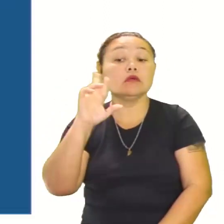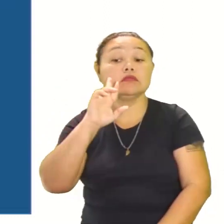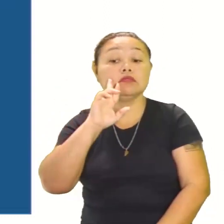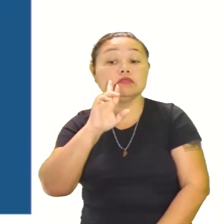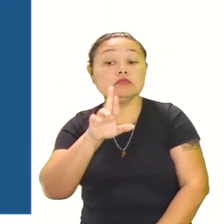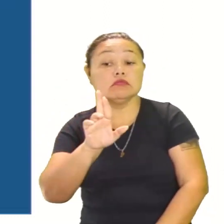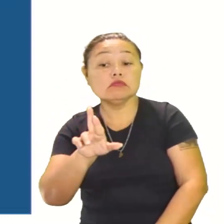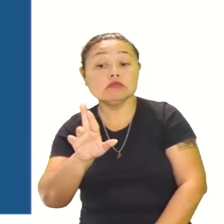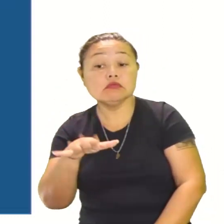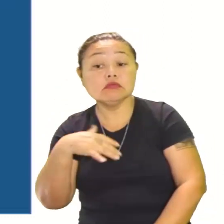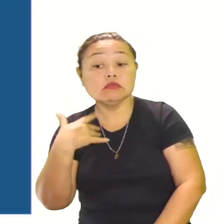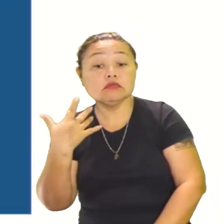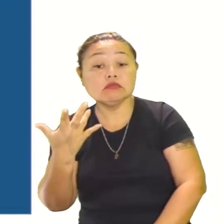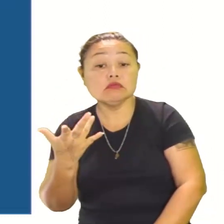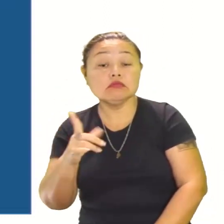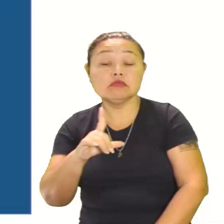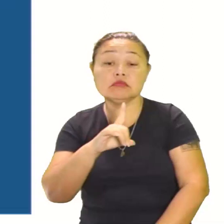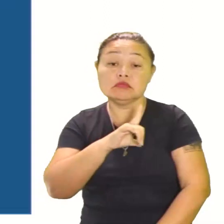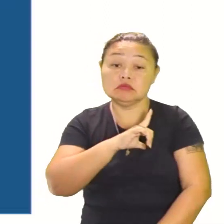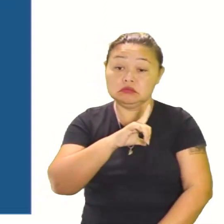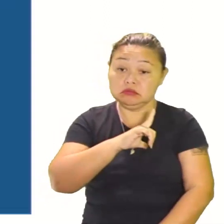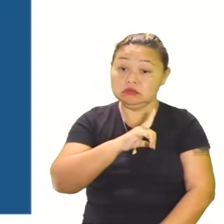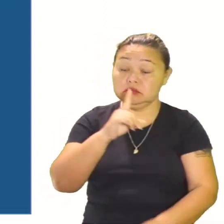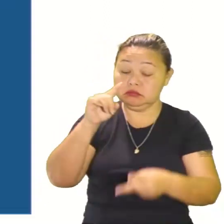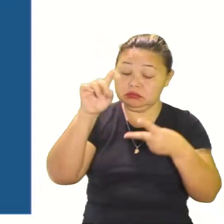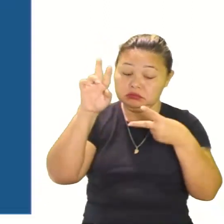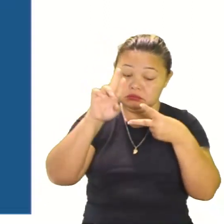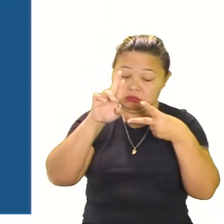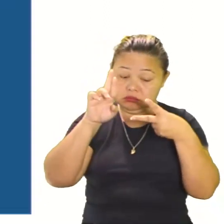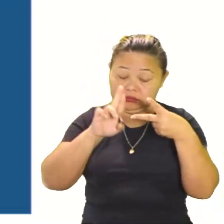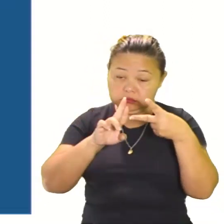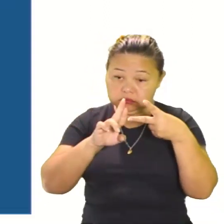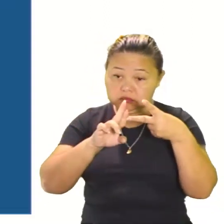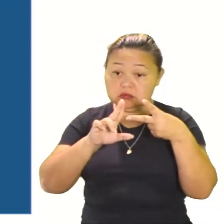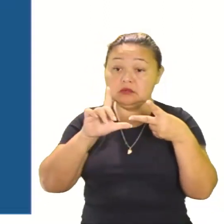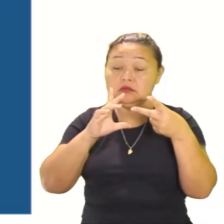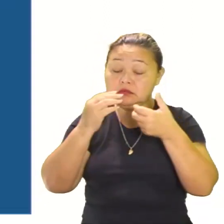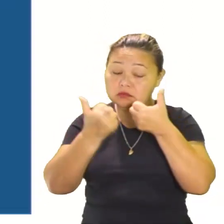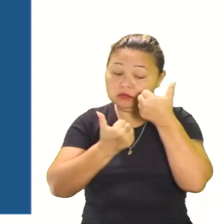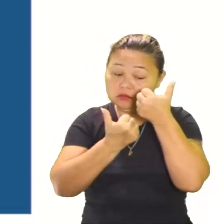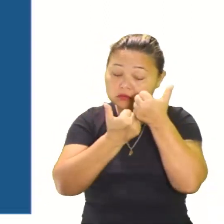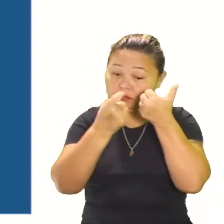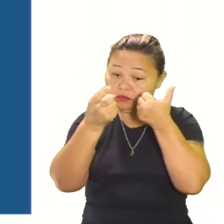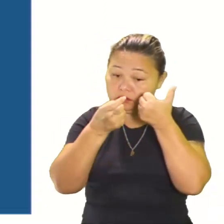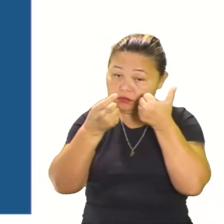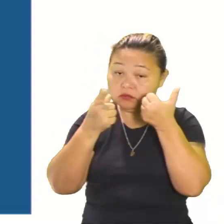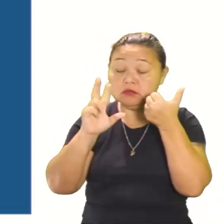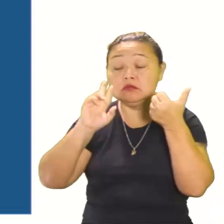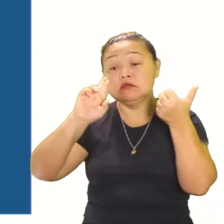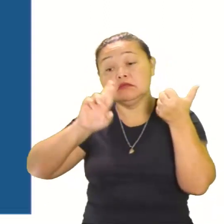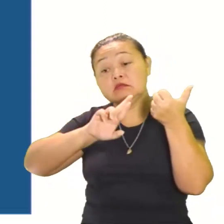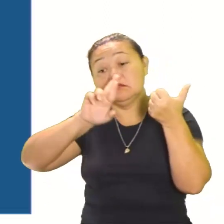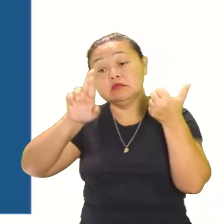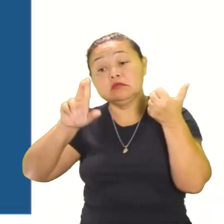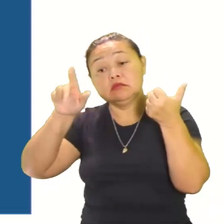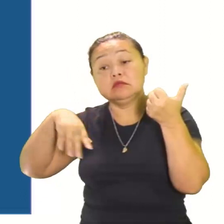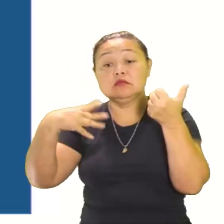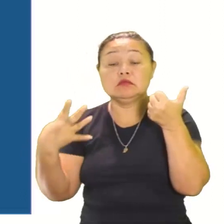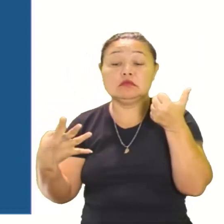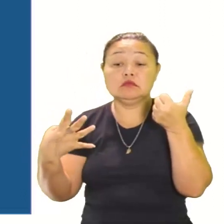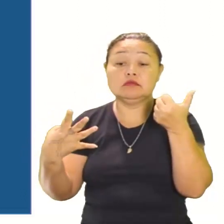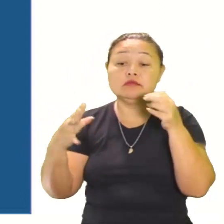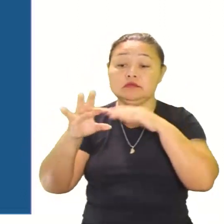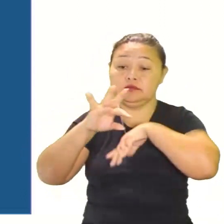quer dizer que eu preciso de 2 valores aqui dentro, que se eu resolver a parte do módulo, o meu resultado é 4. Ah, então na reta